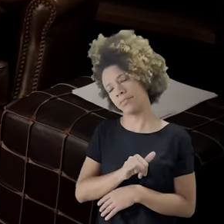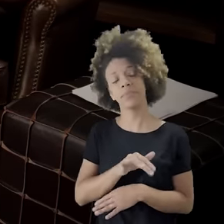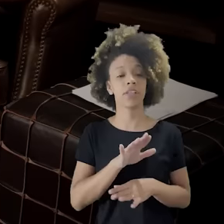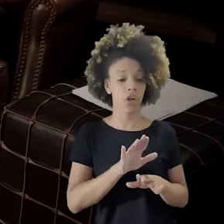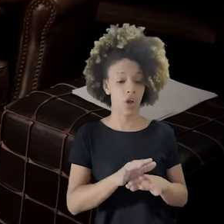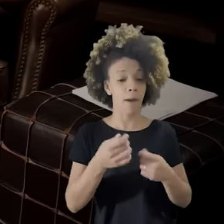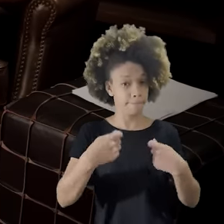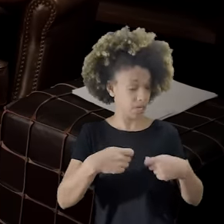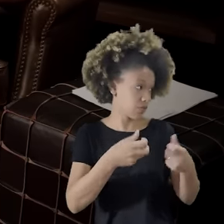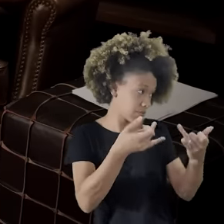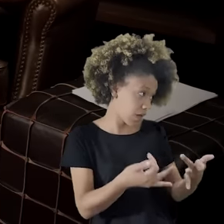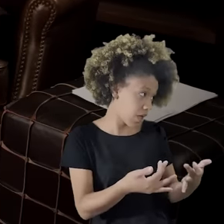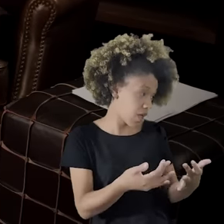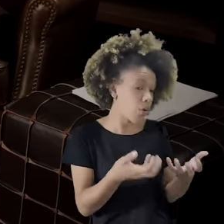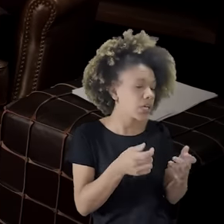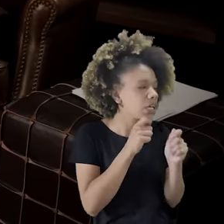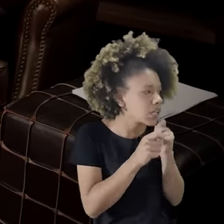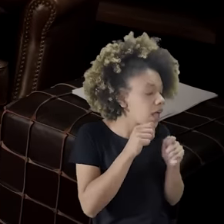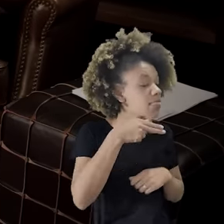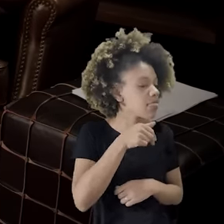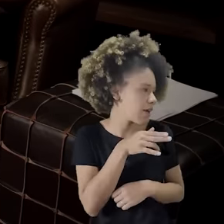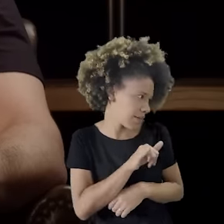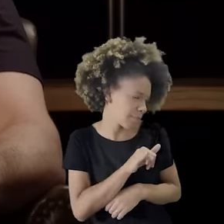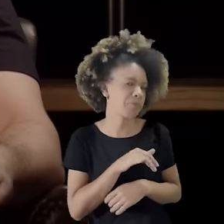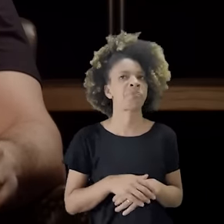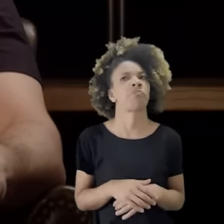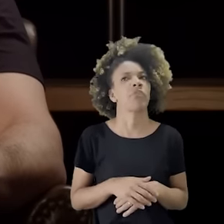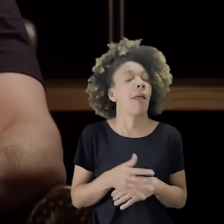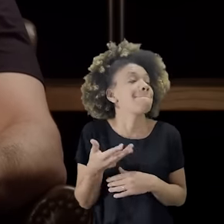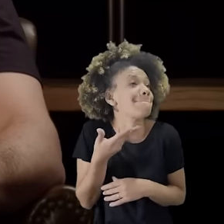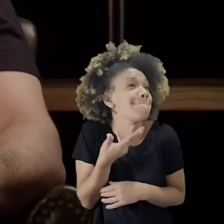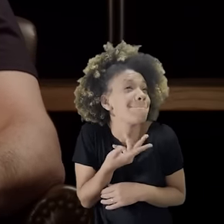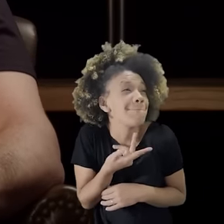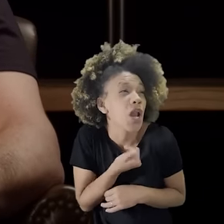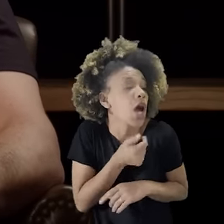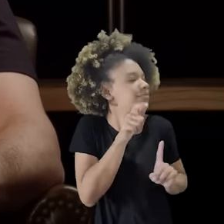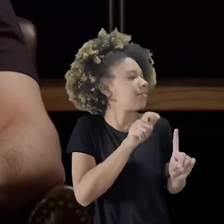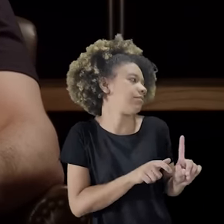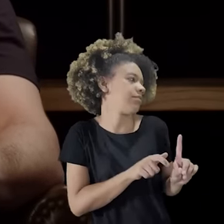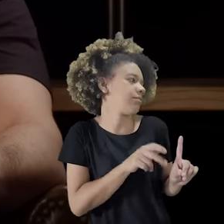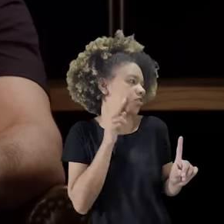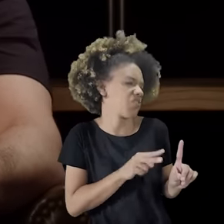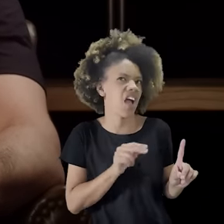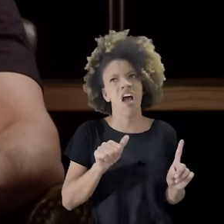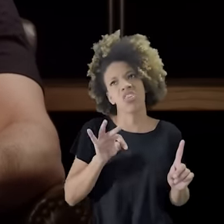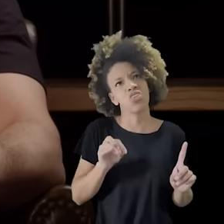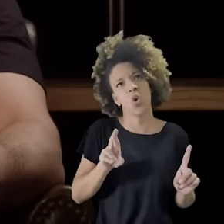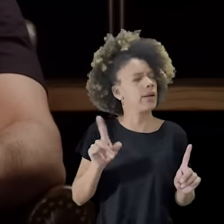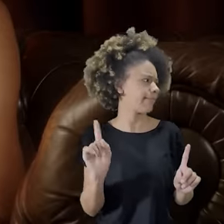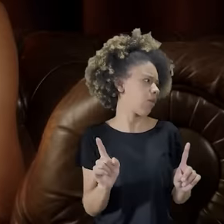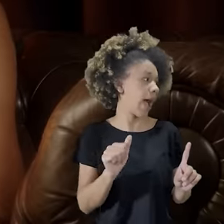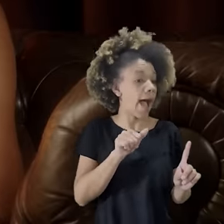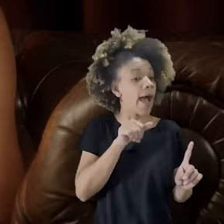para você eu preciso falar isso queria muito entrevistar A Nani é uma das melhores atrizes que eu já vi não vou falar porque